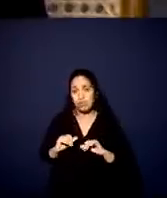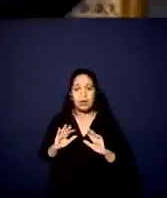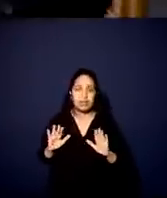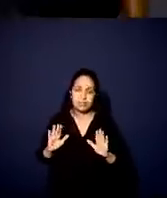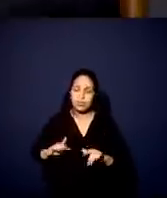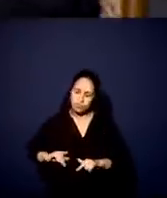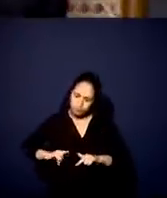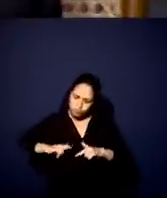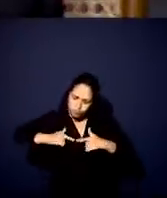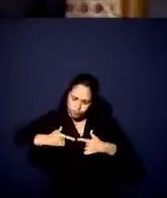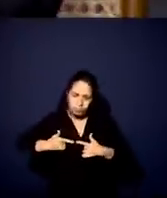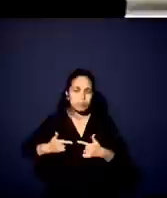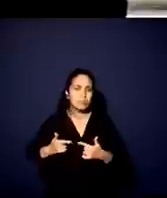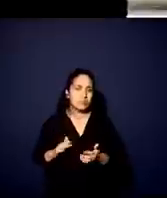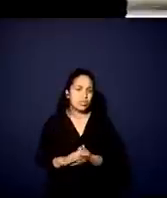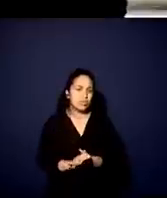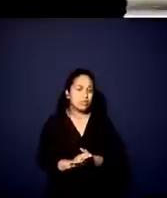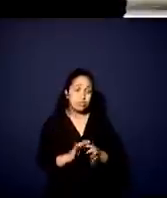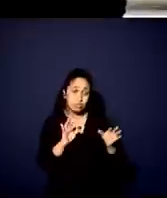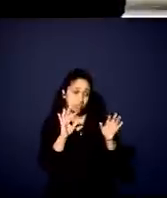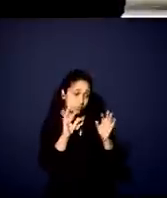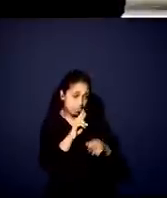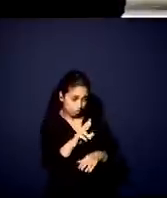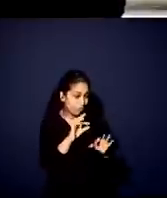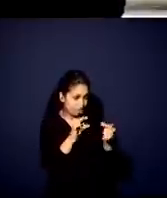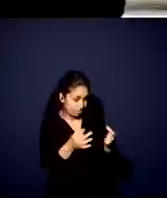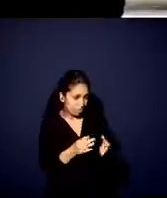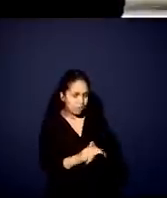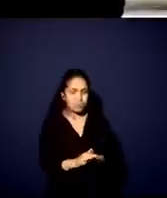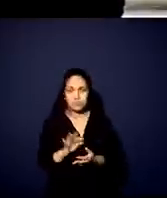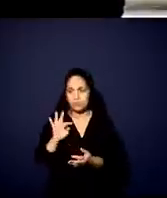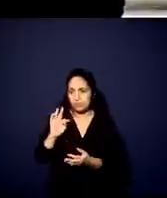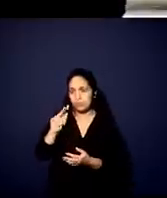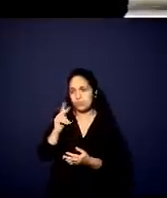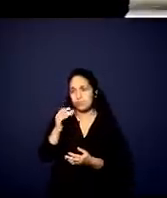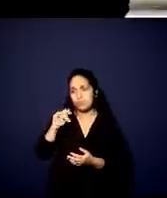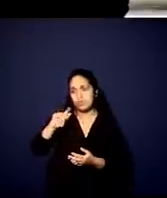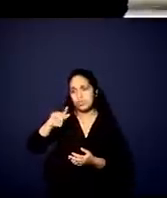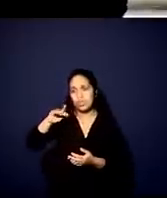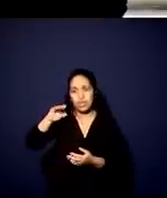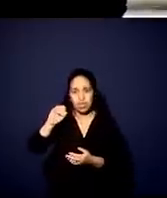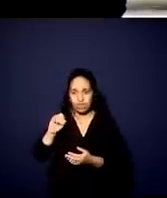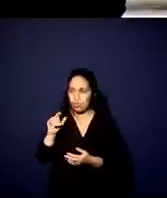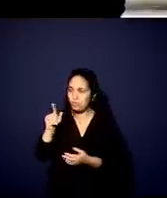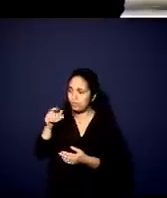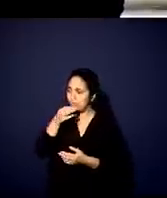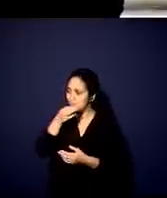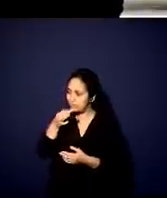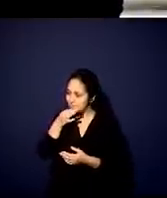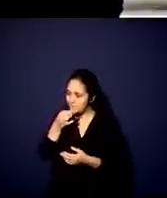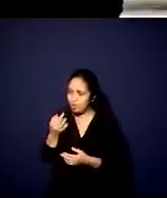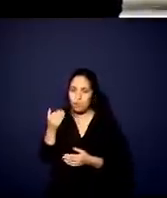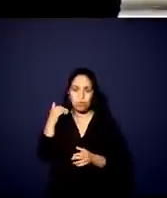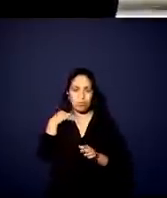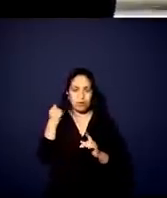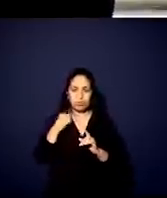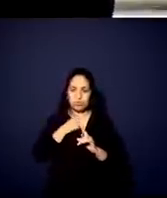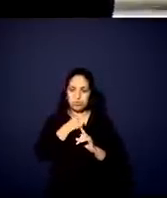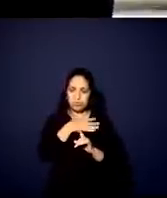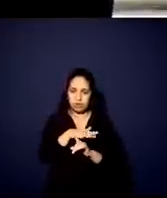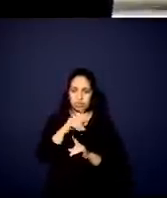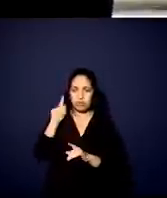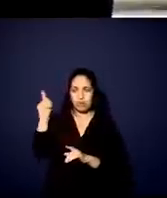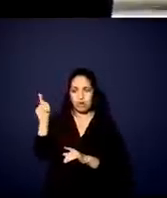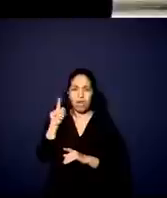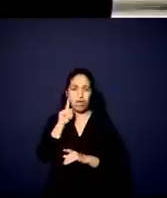mais Resposta simples né Tiago eu queria saber a sua opinião sobre Olha o banco central nos Estados Unidos